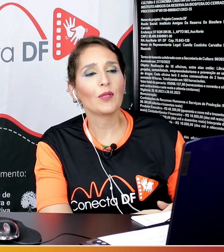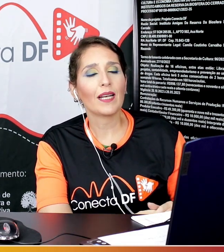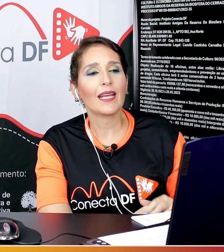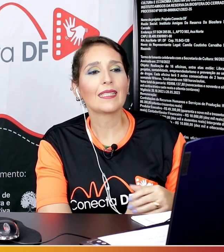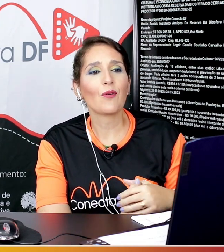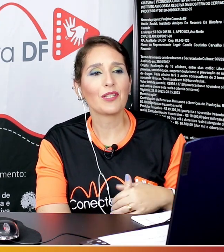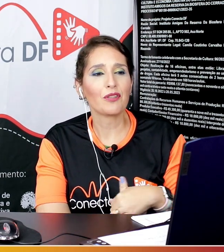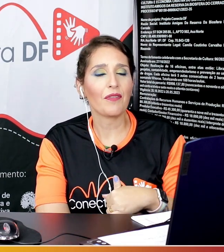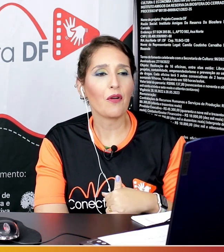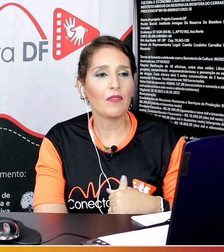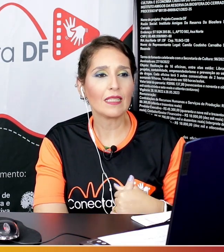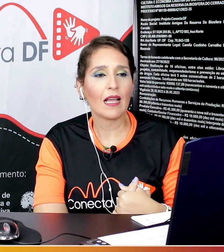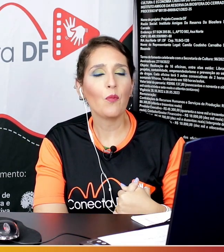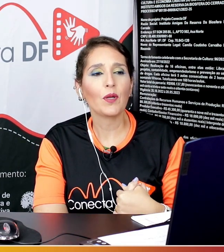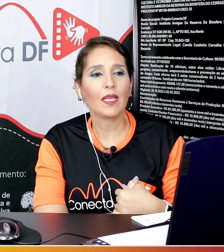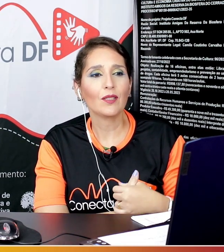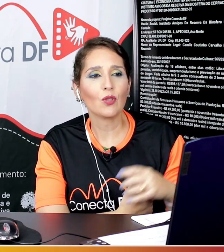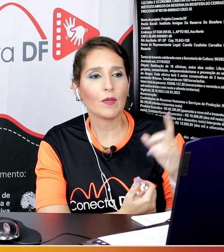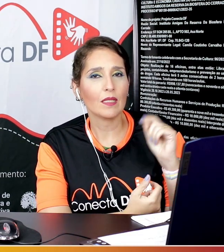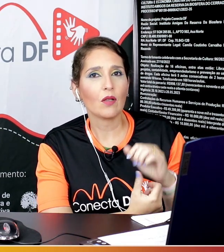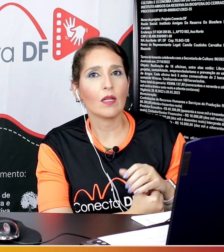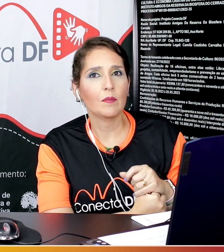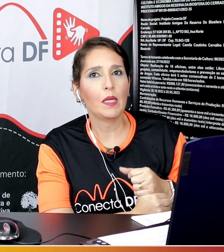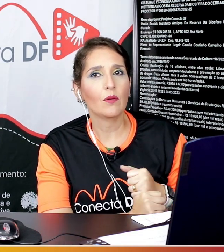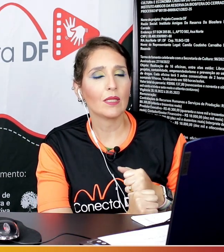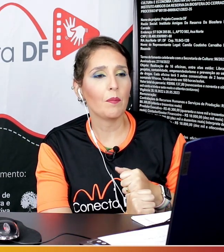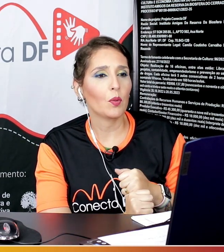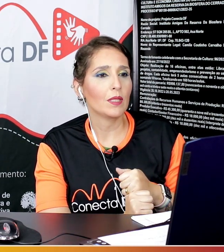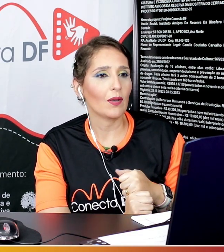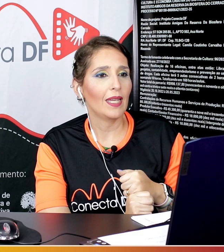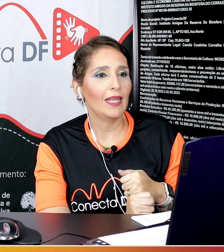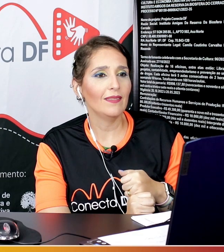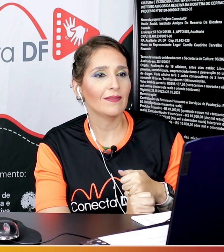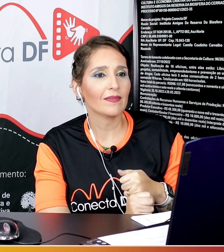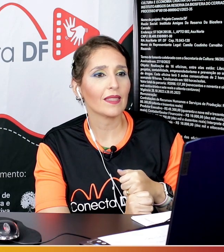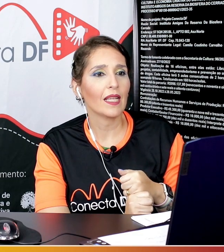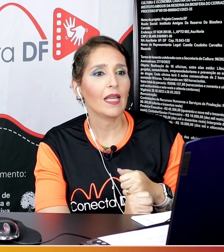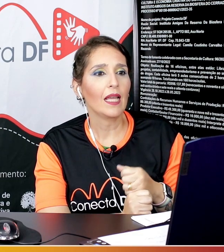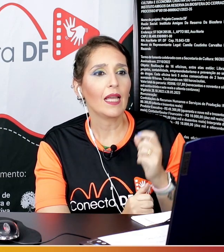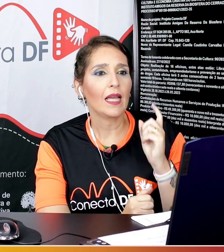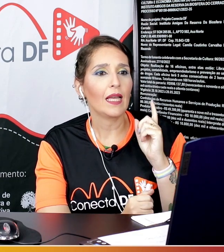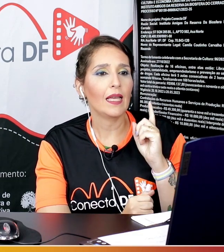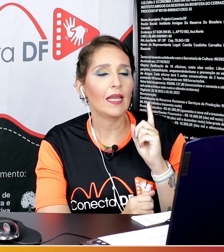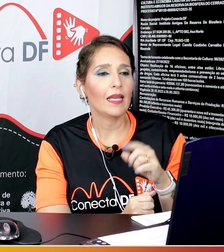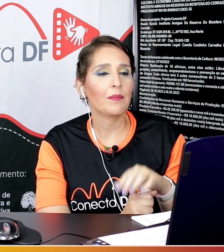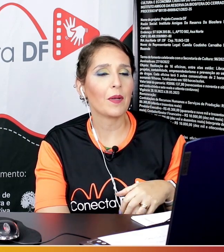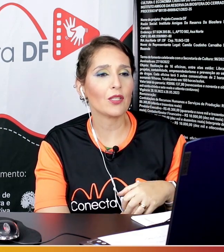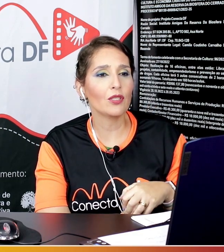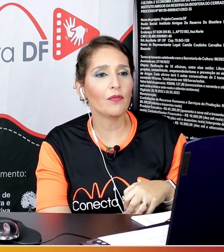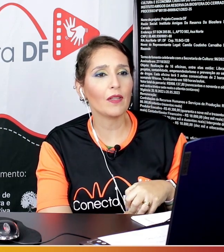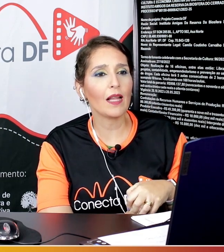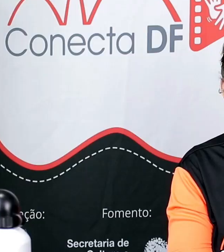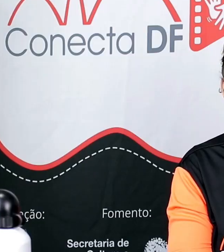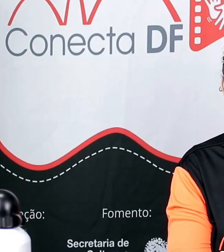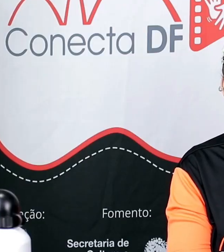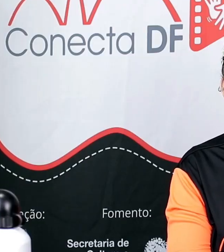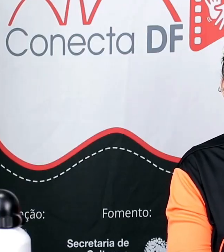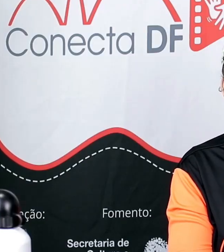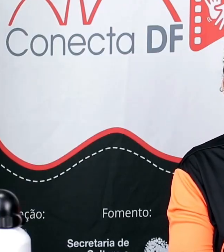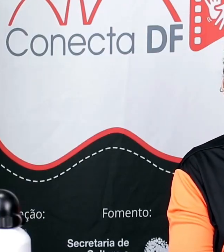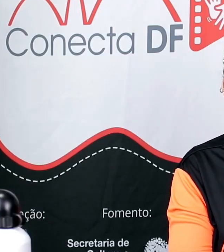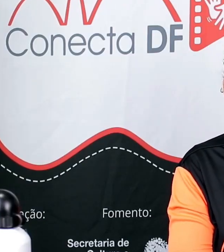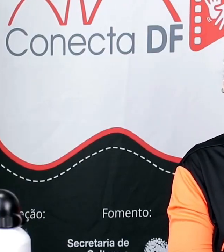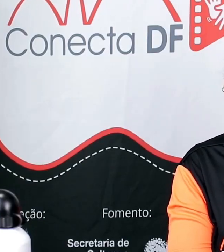né? Errada. Um pouquinho sobre as escolas bilíngues depois, ok? Para a gente finalizar, mais